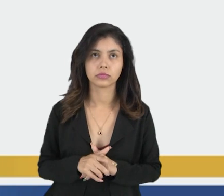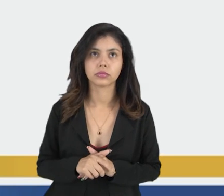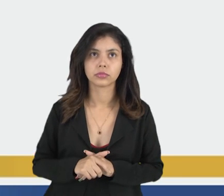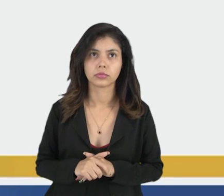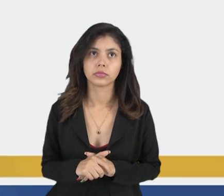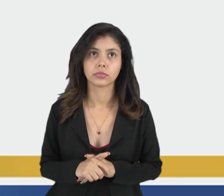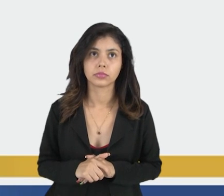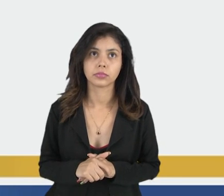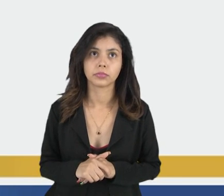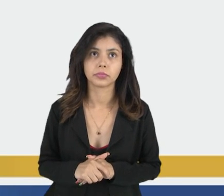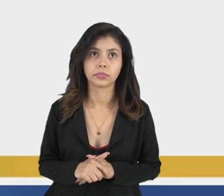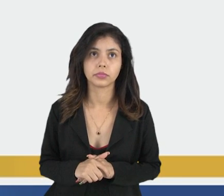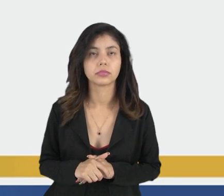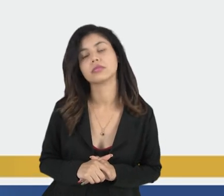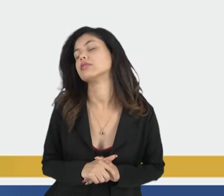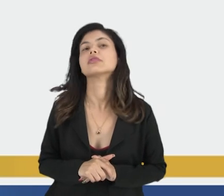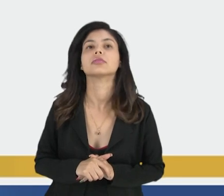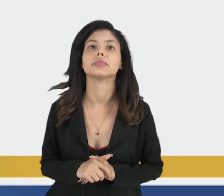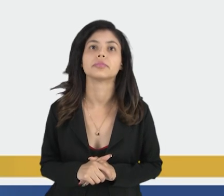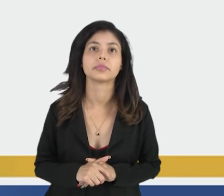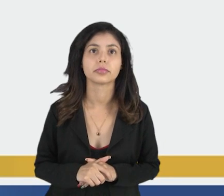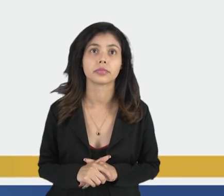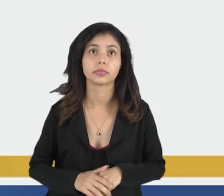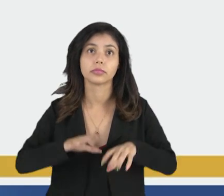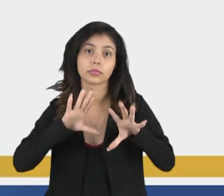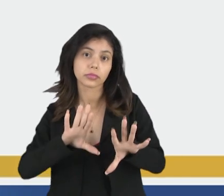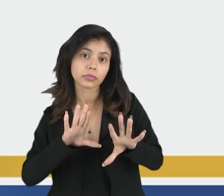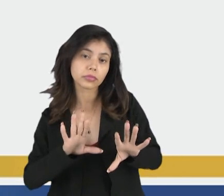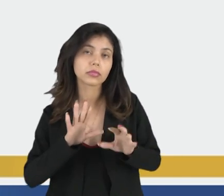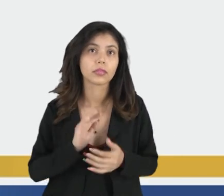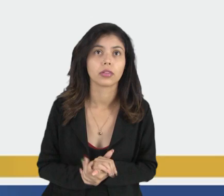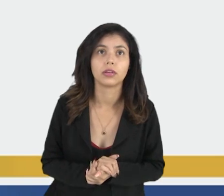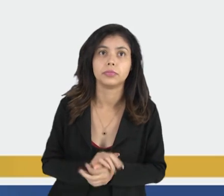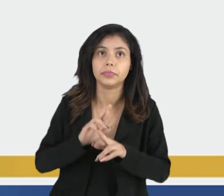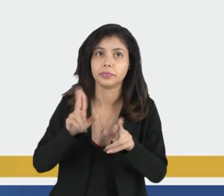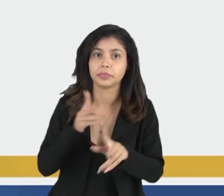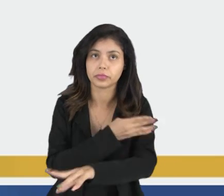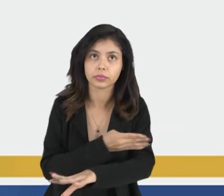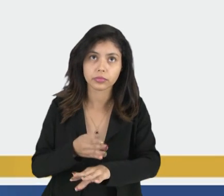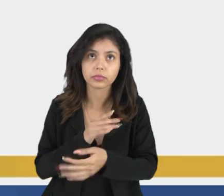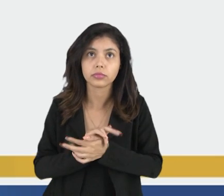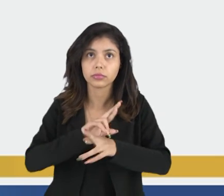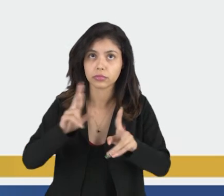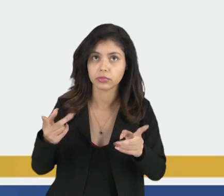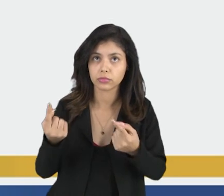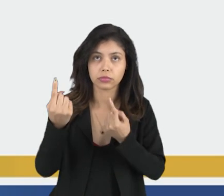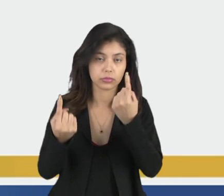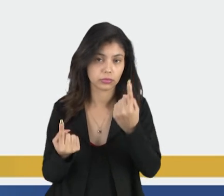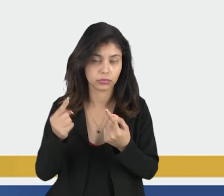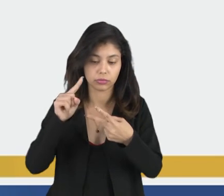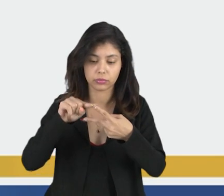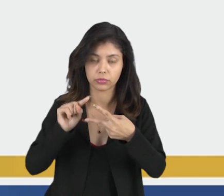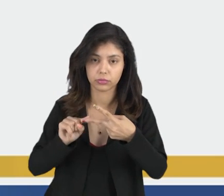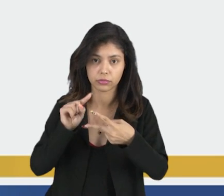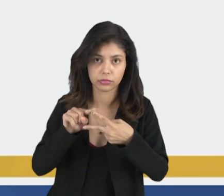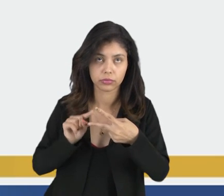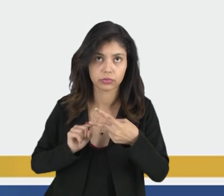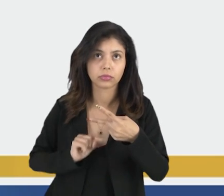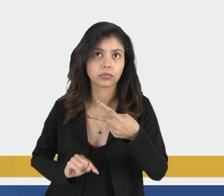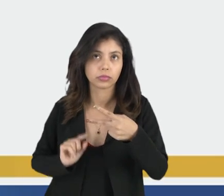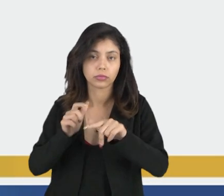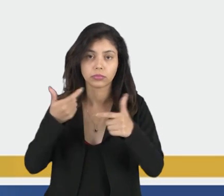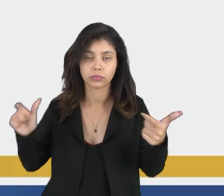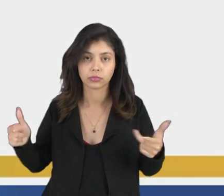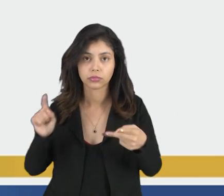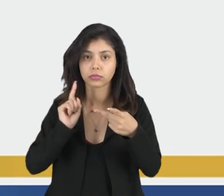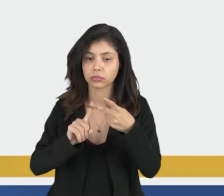78,5 centímetros quadrados. Assim, a área em branco é a diferença entre a área